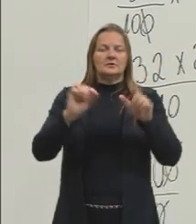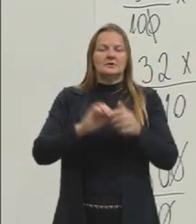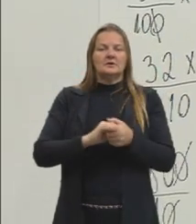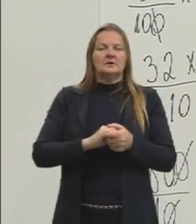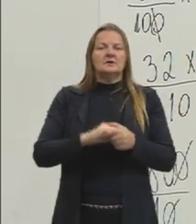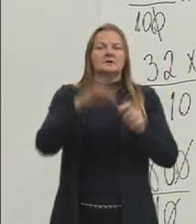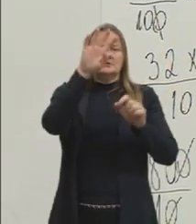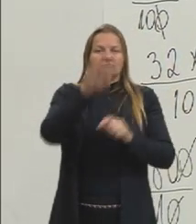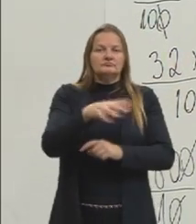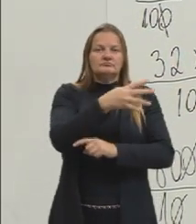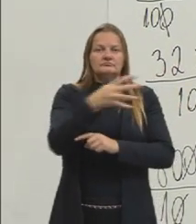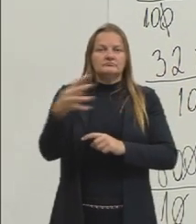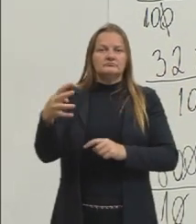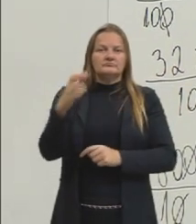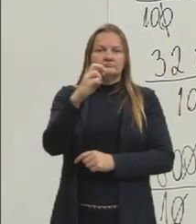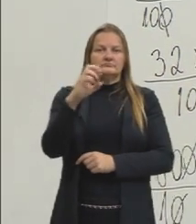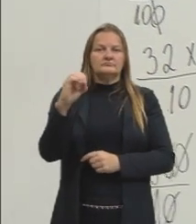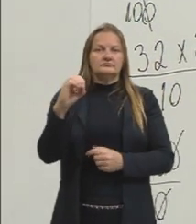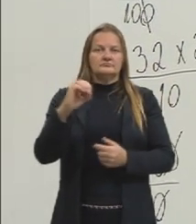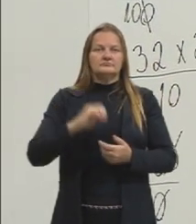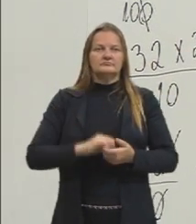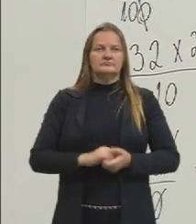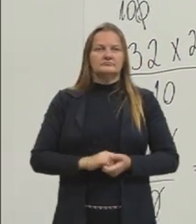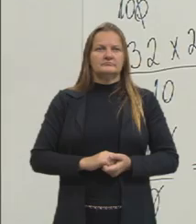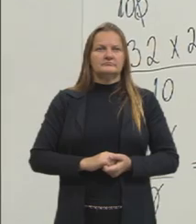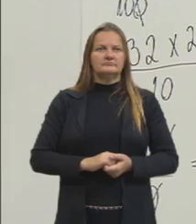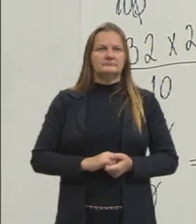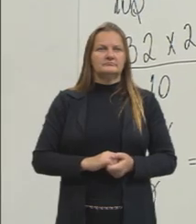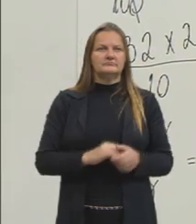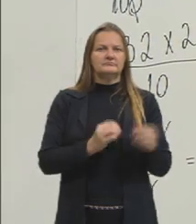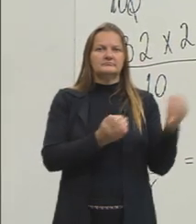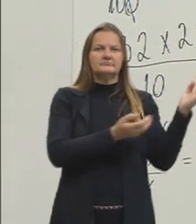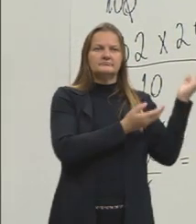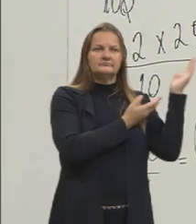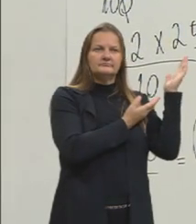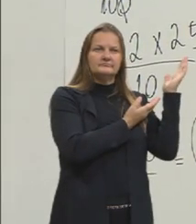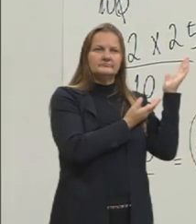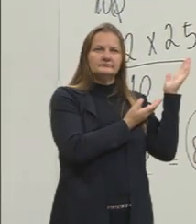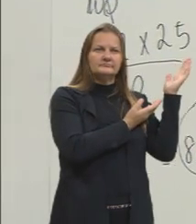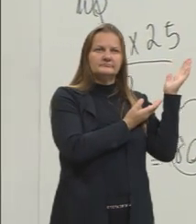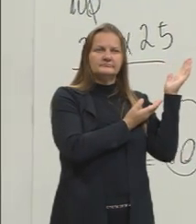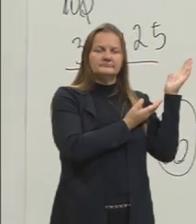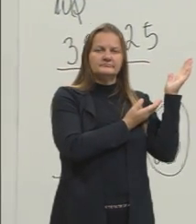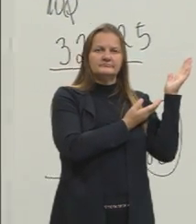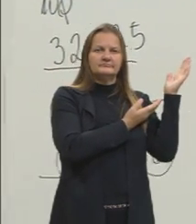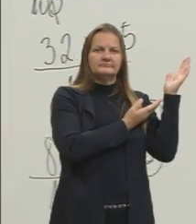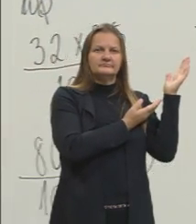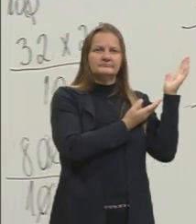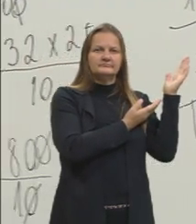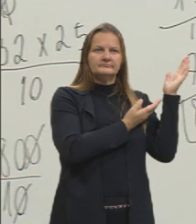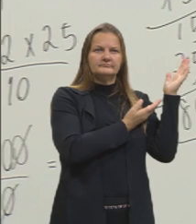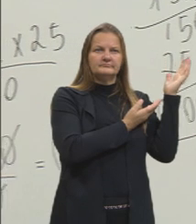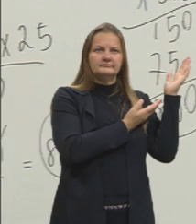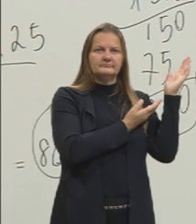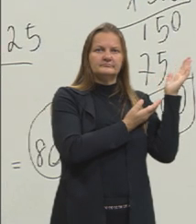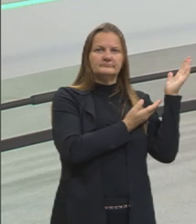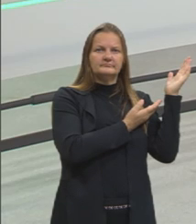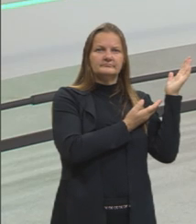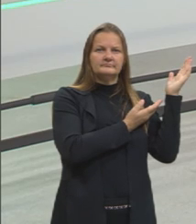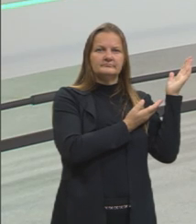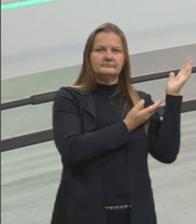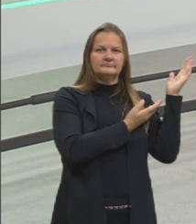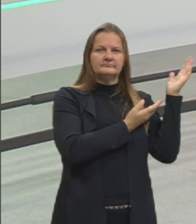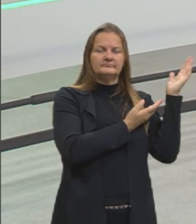50 há 50 estão na terceira sério o